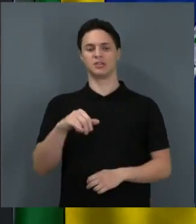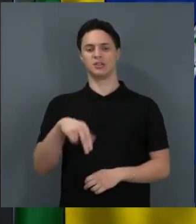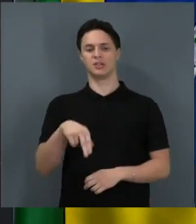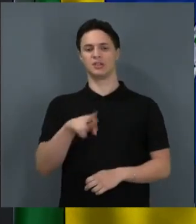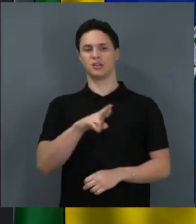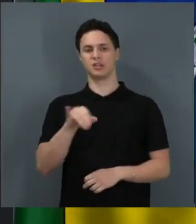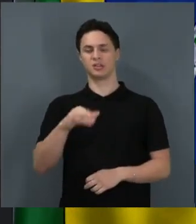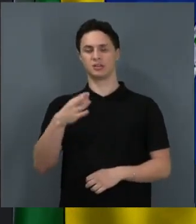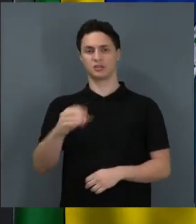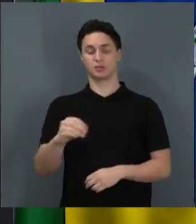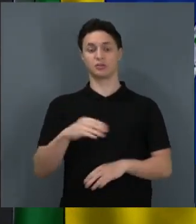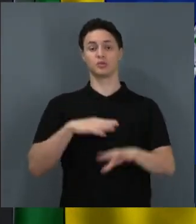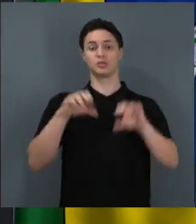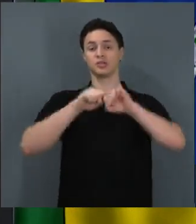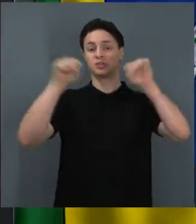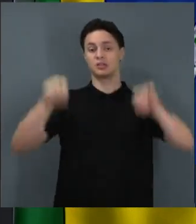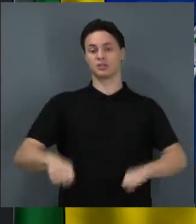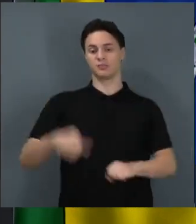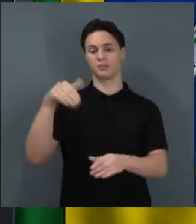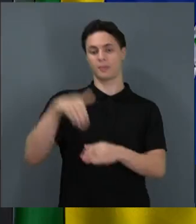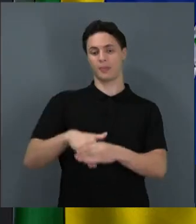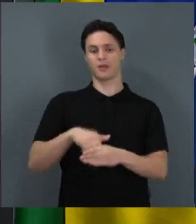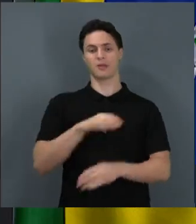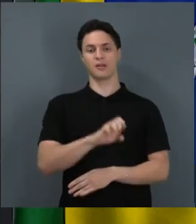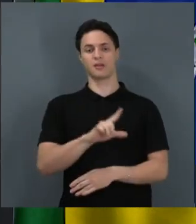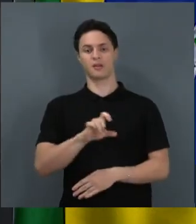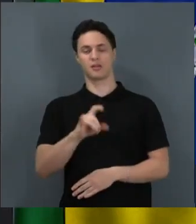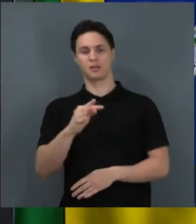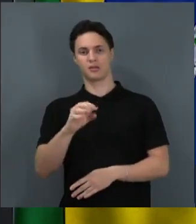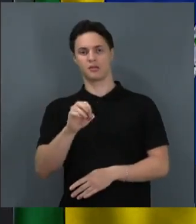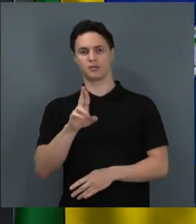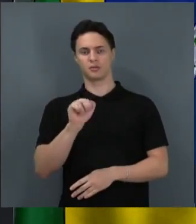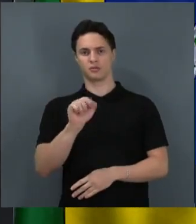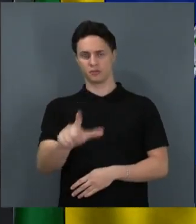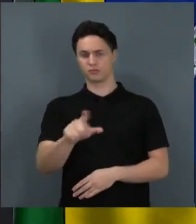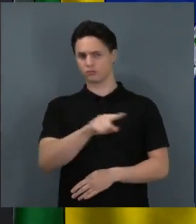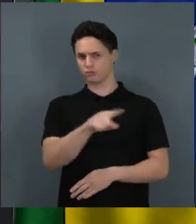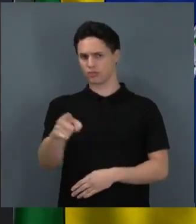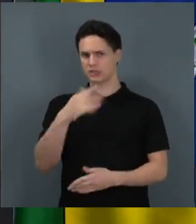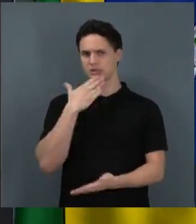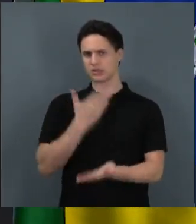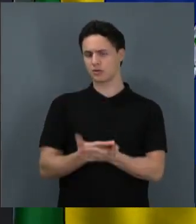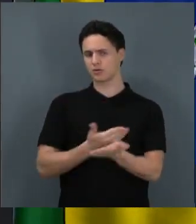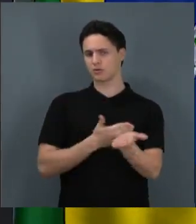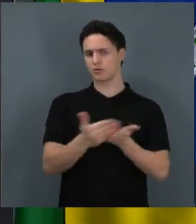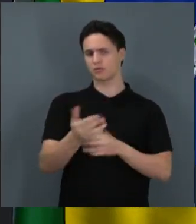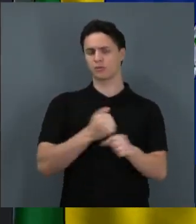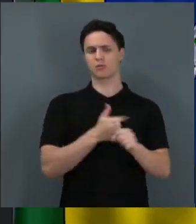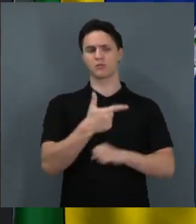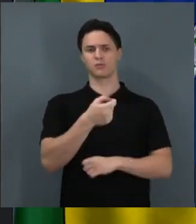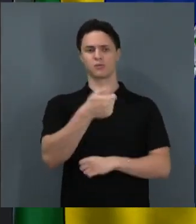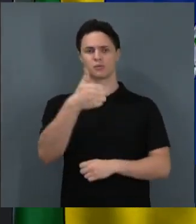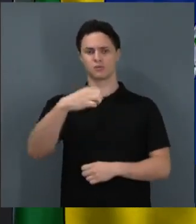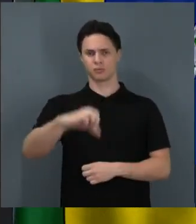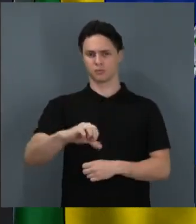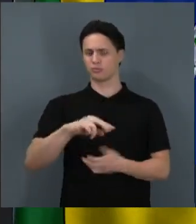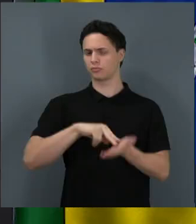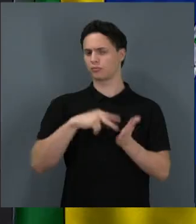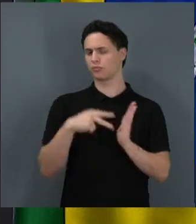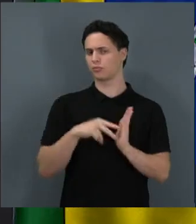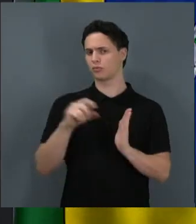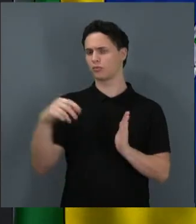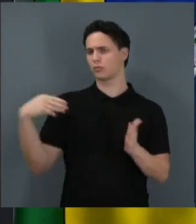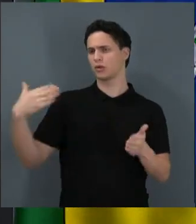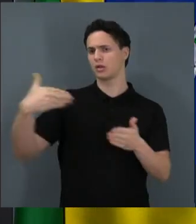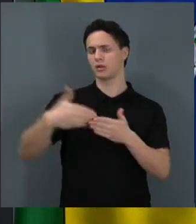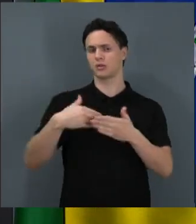sistema eleitoral. E ele começa, pasmem os senhores, em 2019. Ou seja, após a